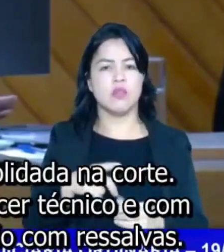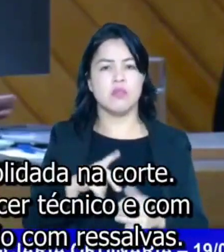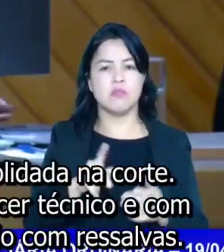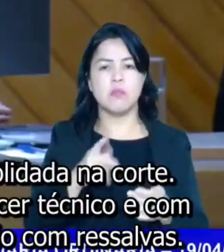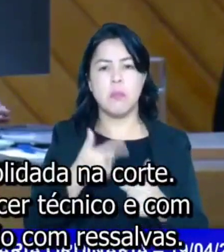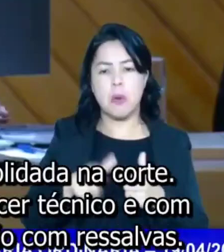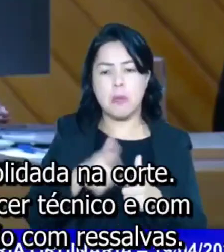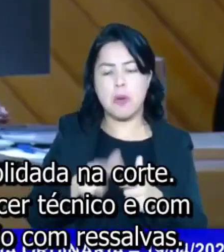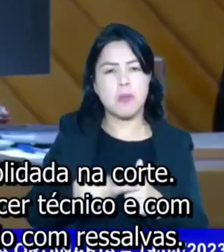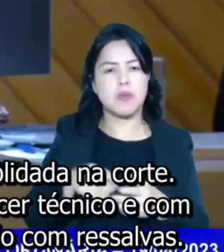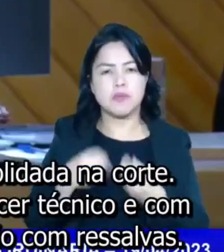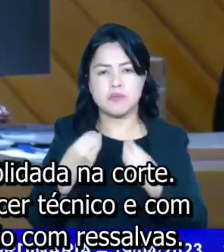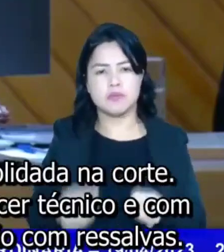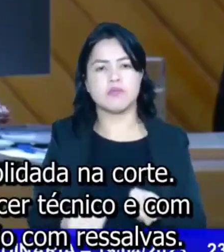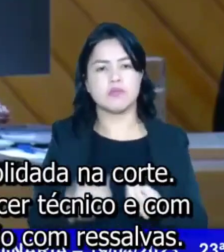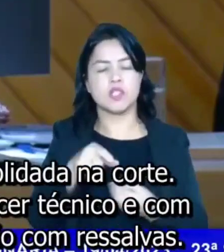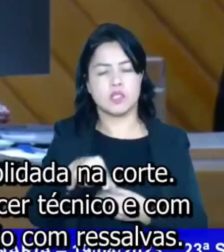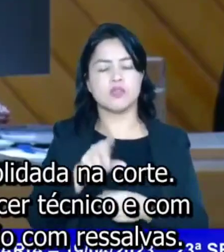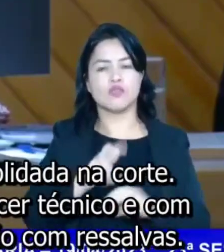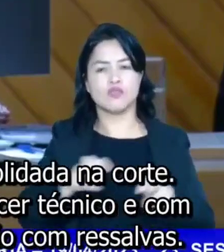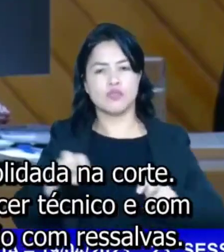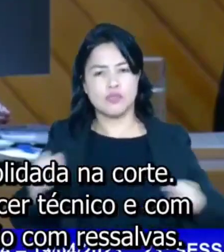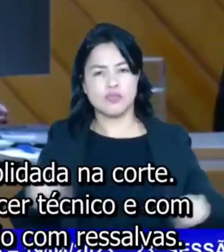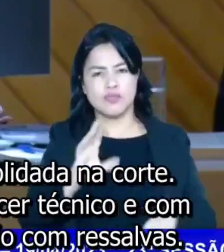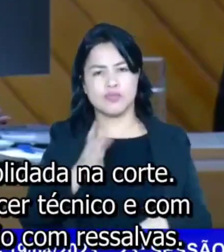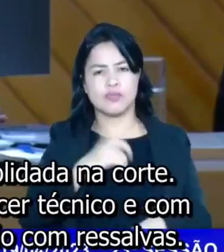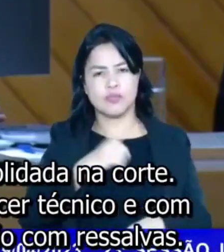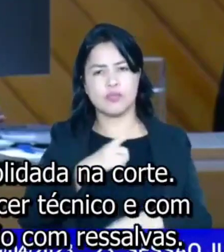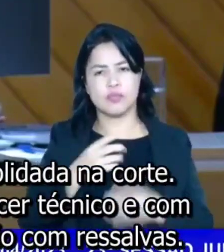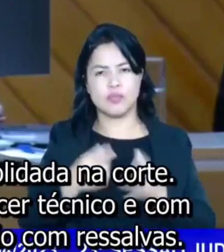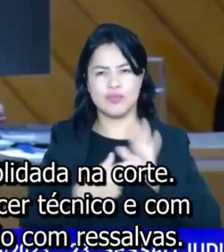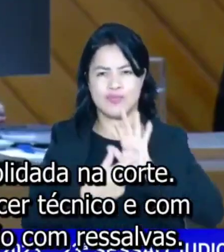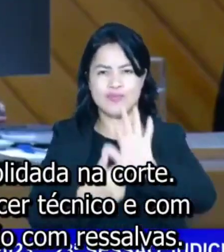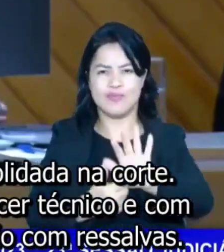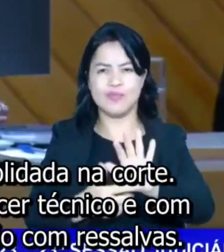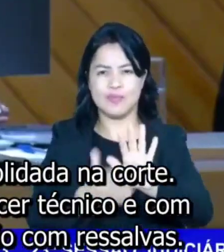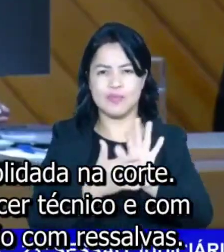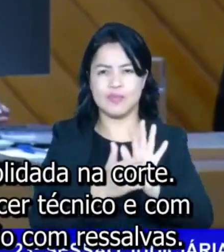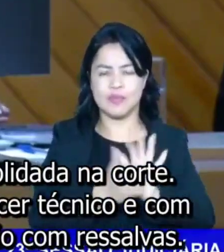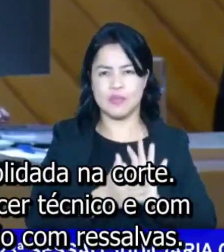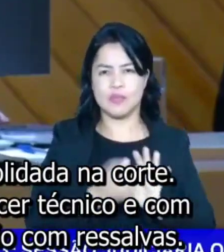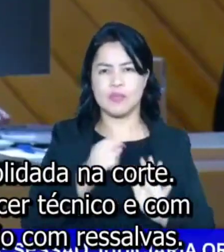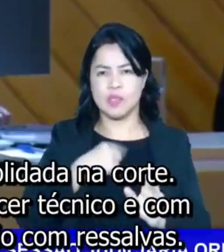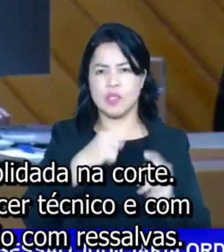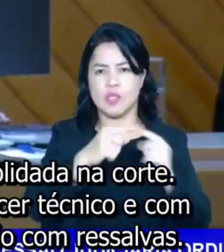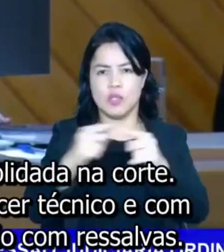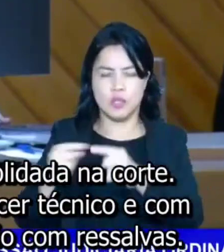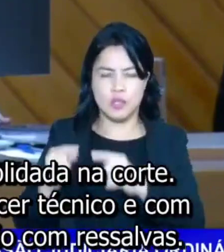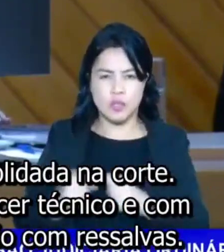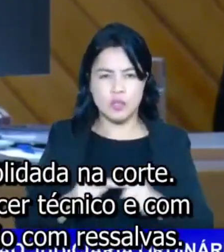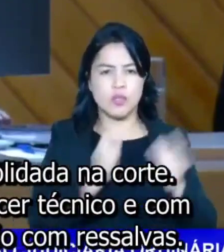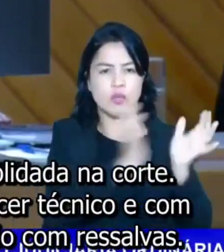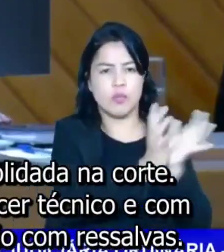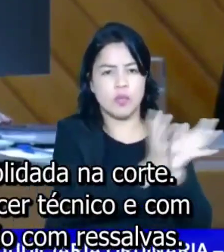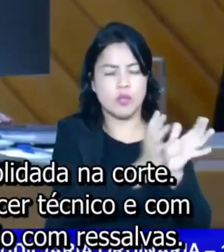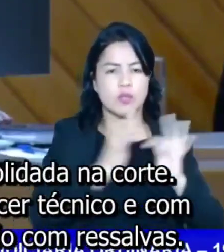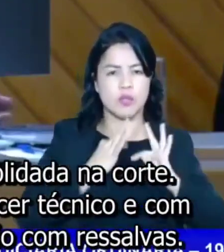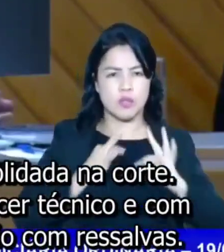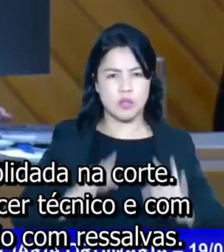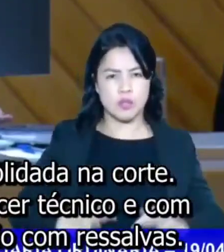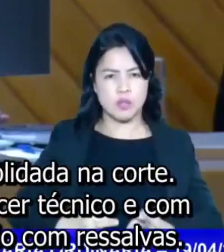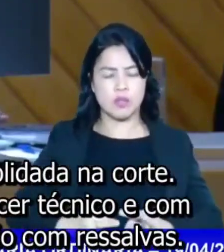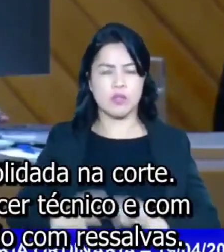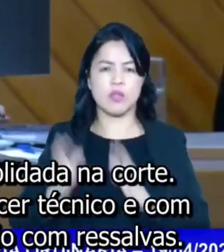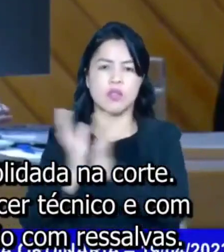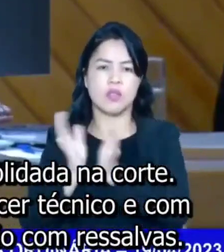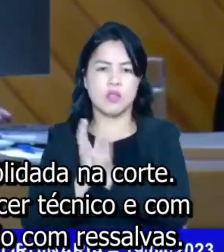que já é consolidada na Corte. Então, ante o exposto, em consonância tanto com o parecer técnico e com o